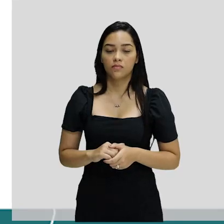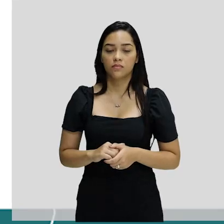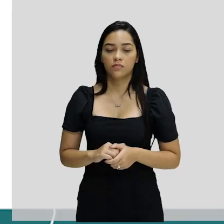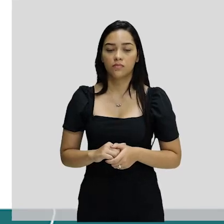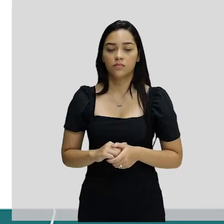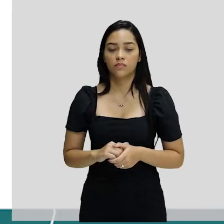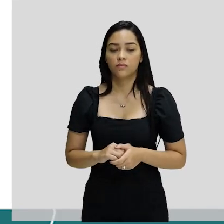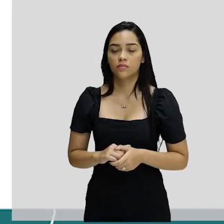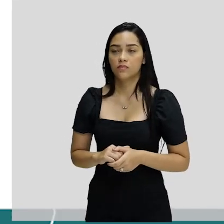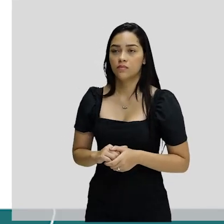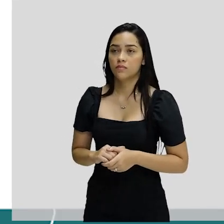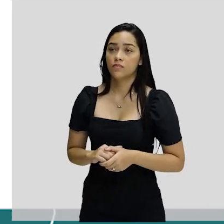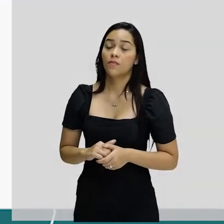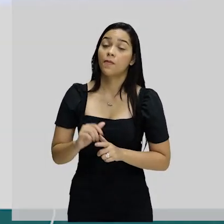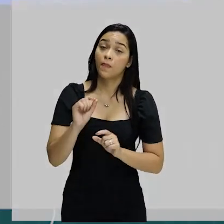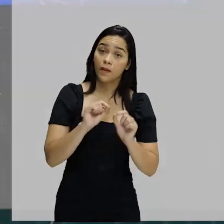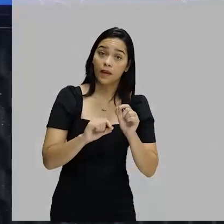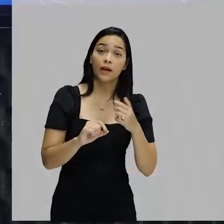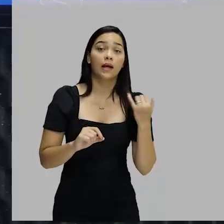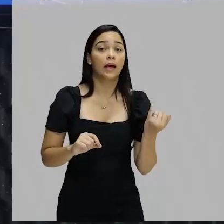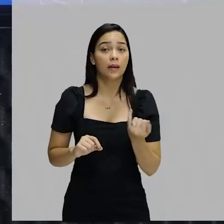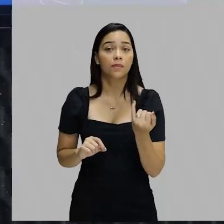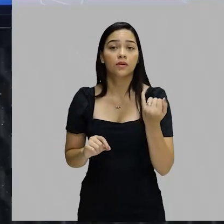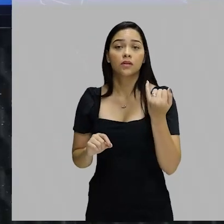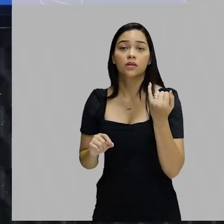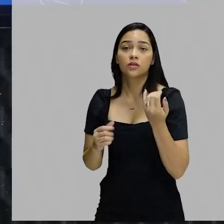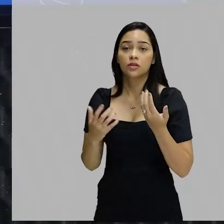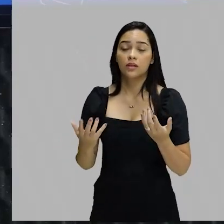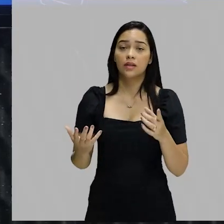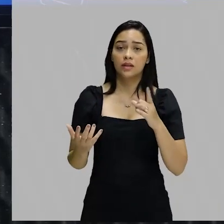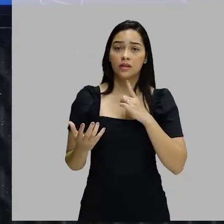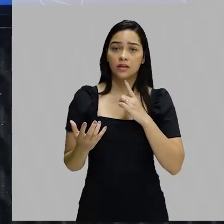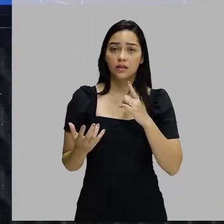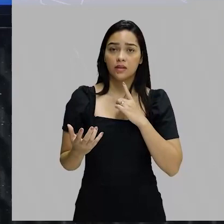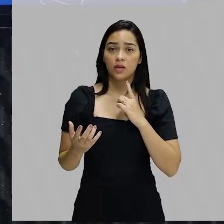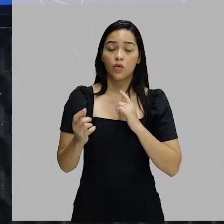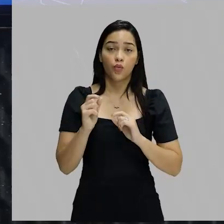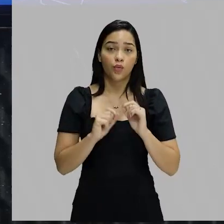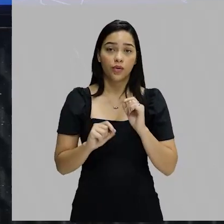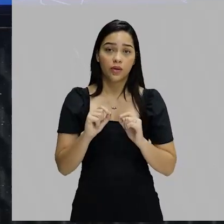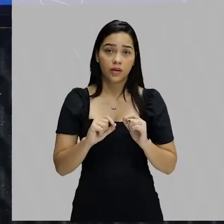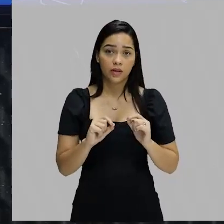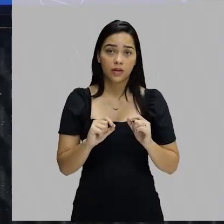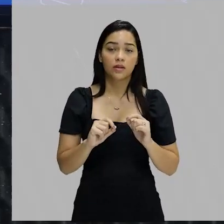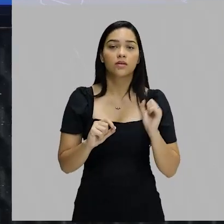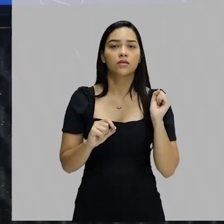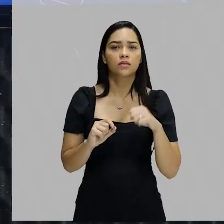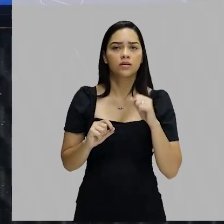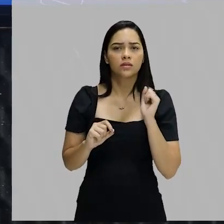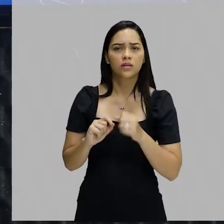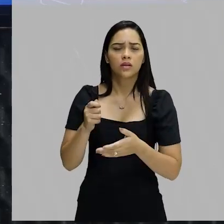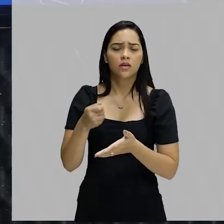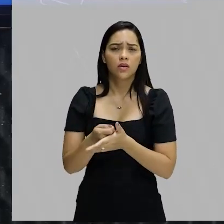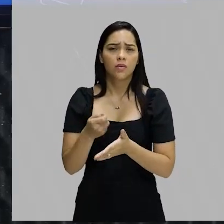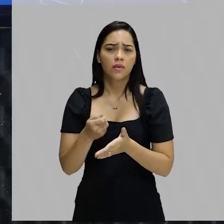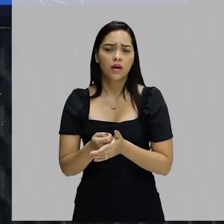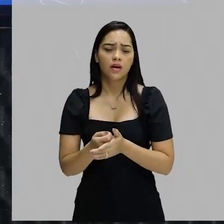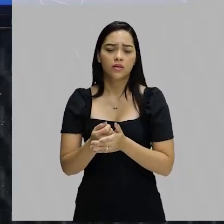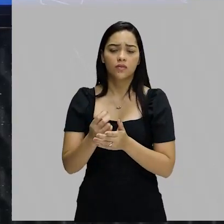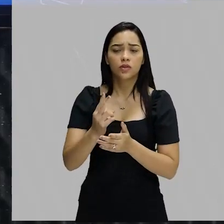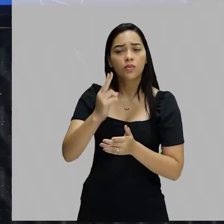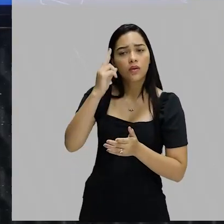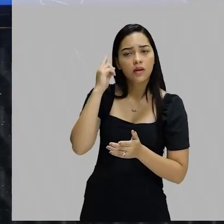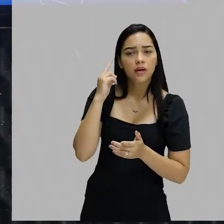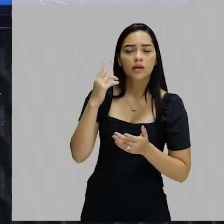de gênero. E isso aqui é muito importante. Isso aqui é uma das formas como mais substantivos eles são cobrados nos exames e